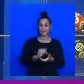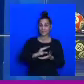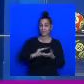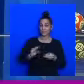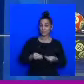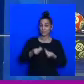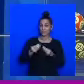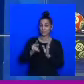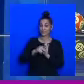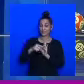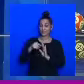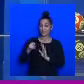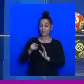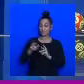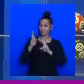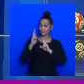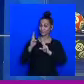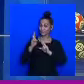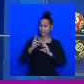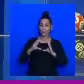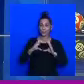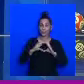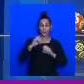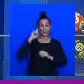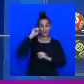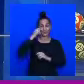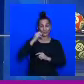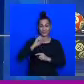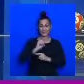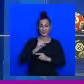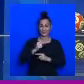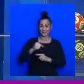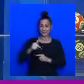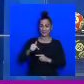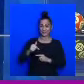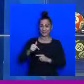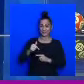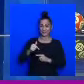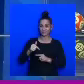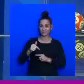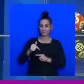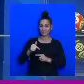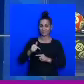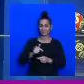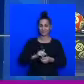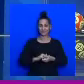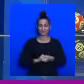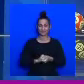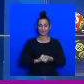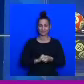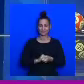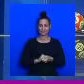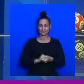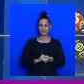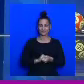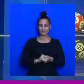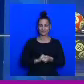Esse prêmio pode sair para você hoje. Estamos na torcida. Bola preta 07. Preta 07.